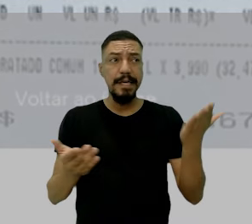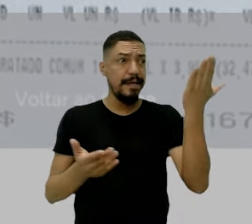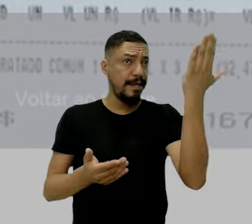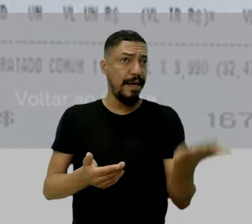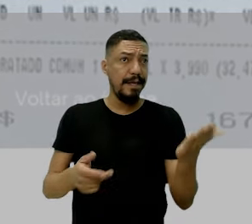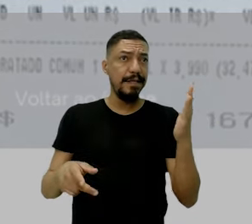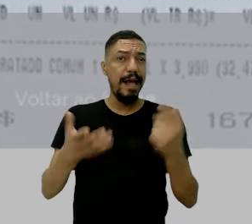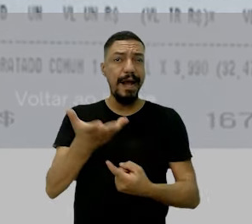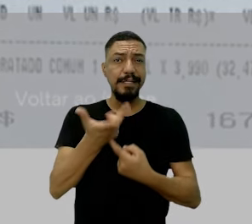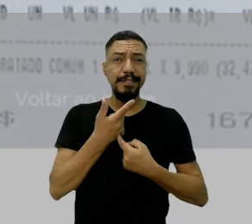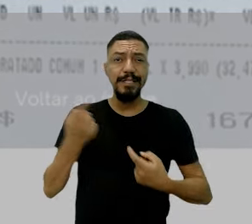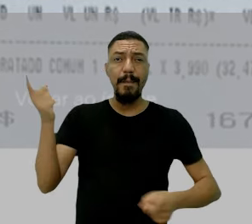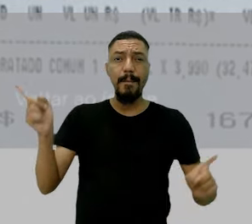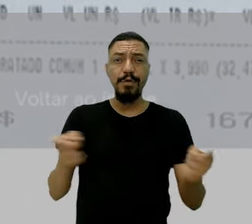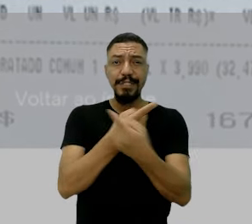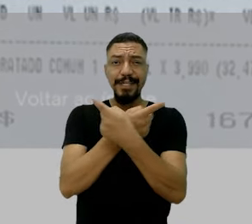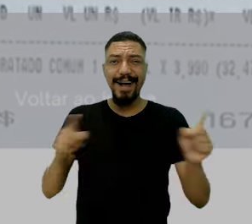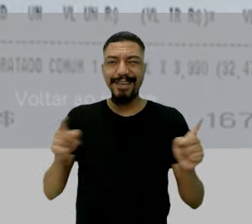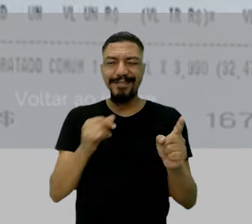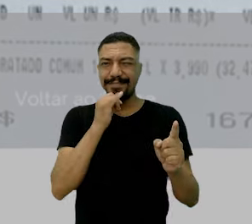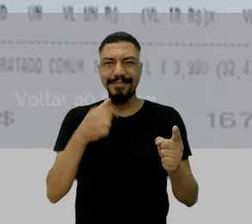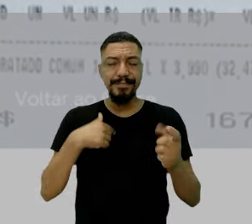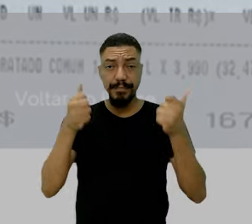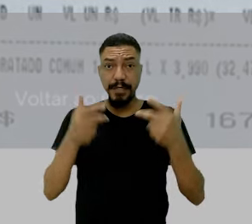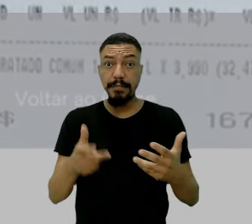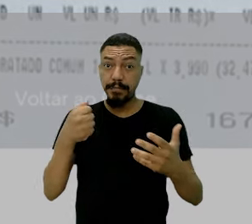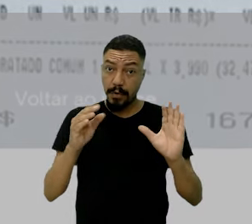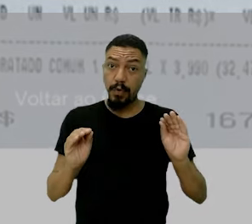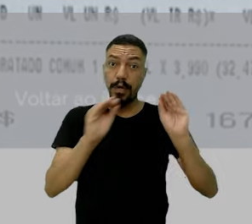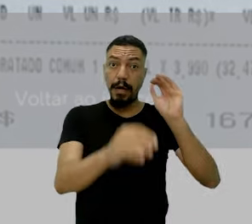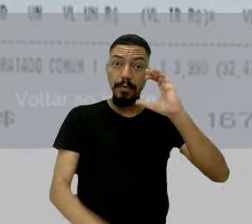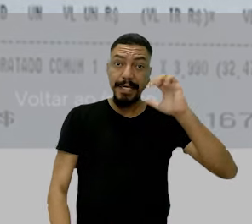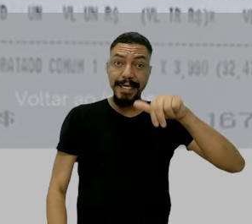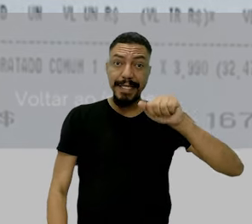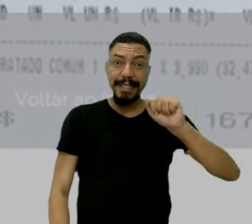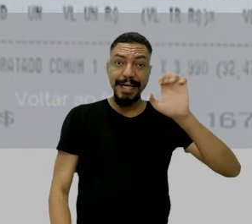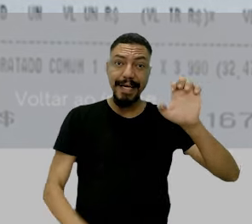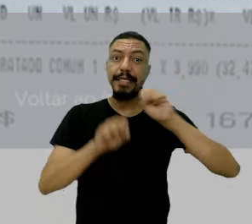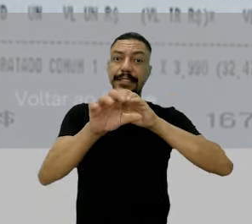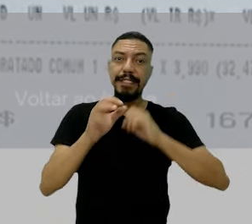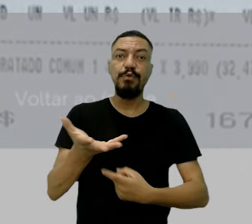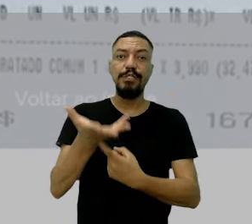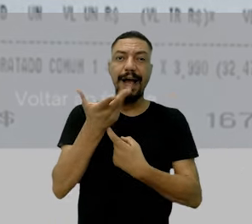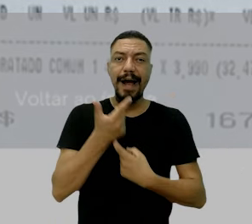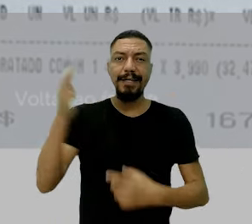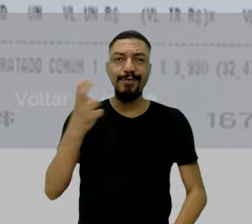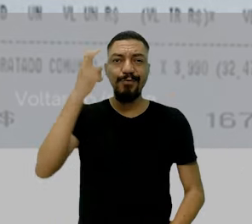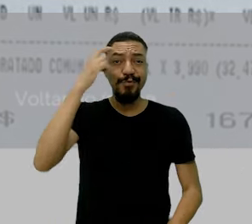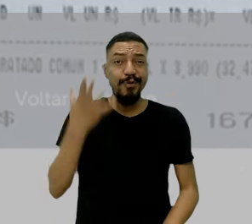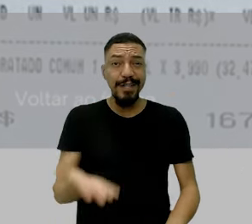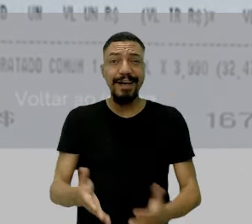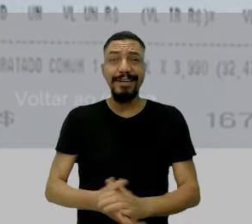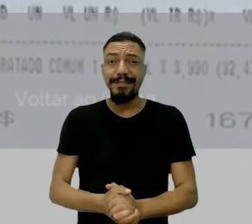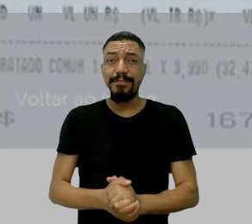artista musical, já que eu estou usando. Precisa pôr o KNAI de ensino de arte e cultura para, novamente, vocês